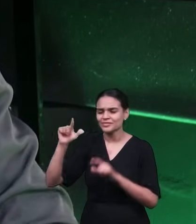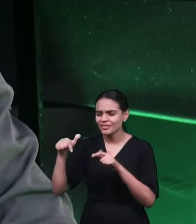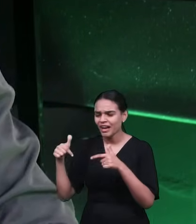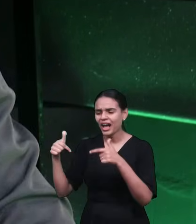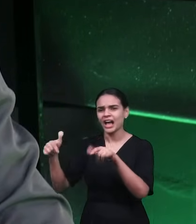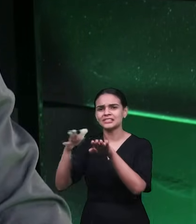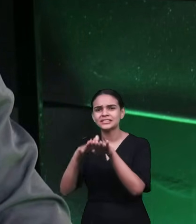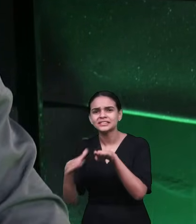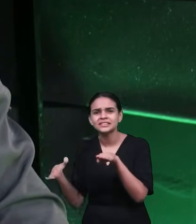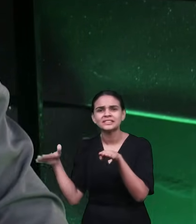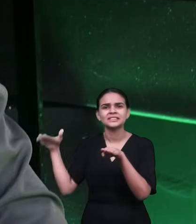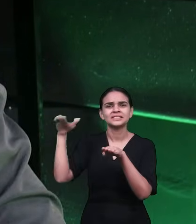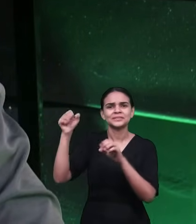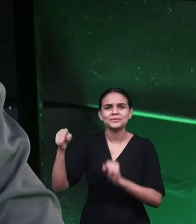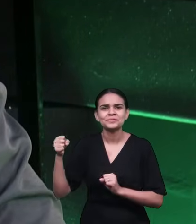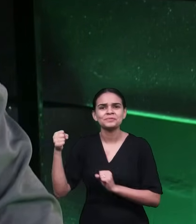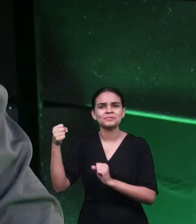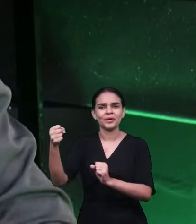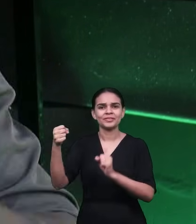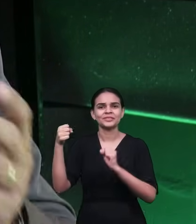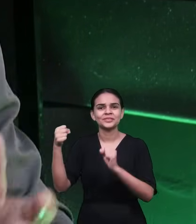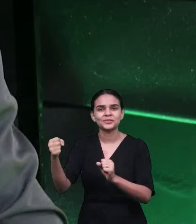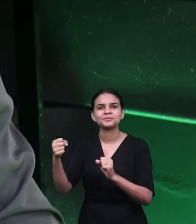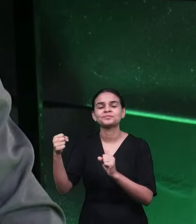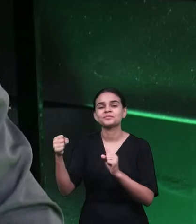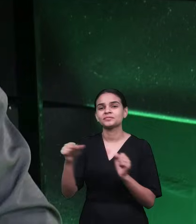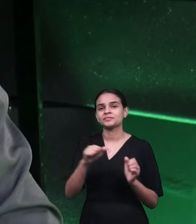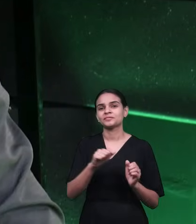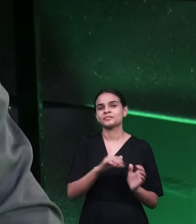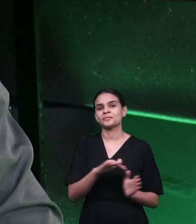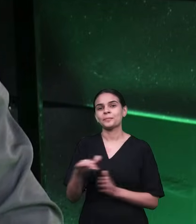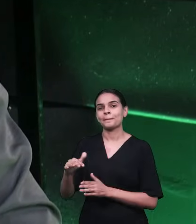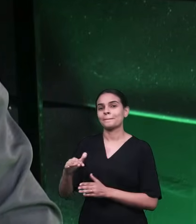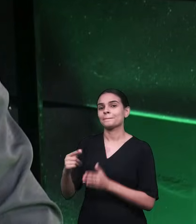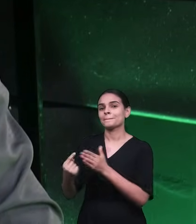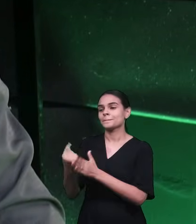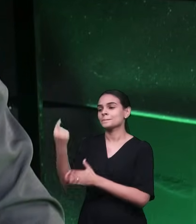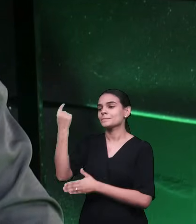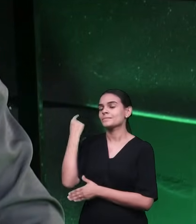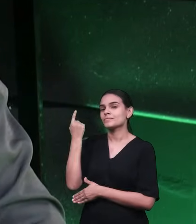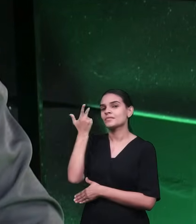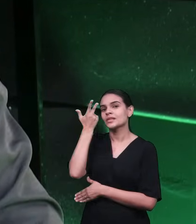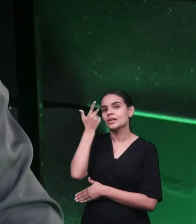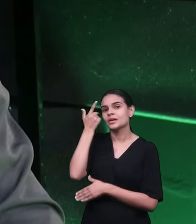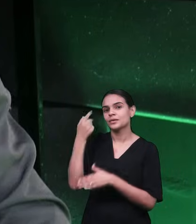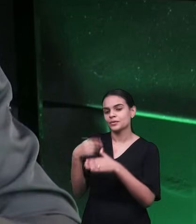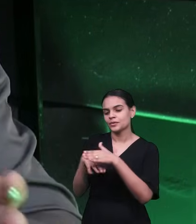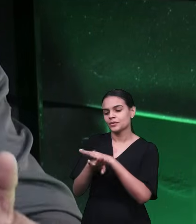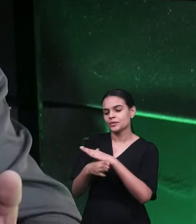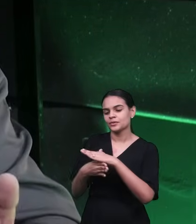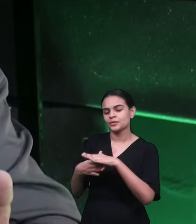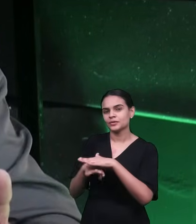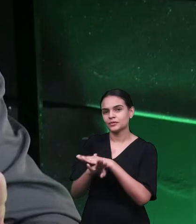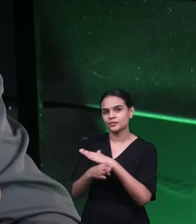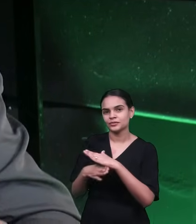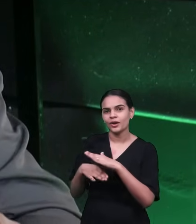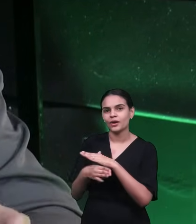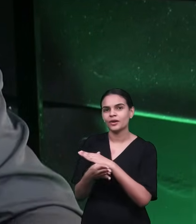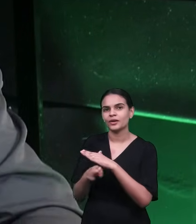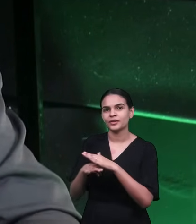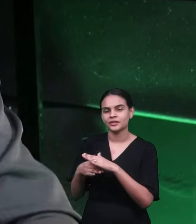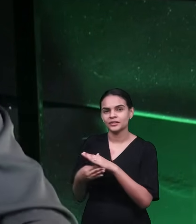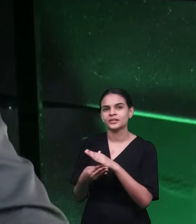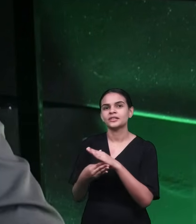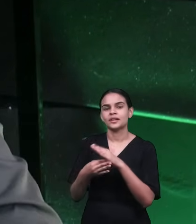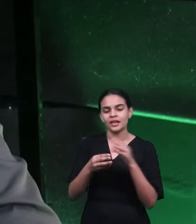racional. E o que Sara faz? Algo que era um costume da época, né? De o quê? Olha, eu vou dar a minha serva, Agar,